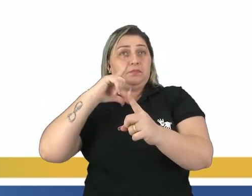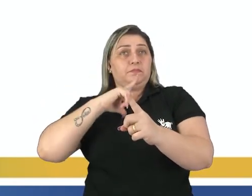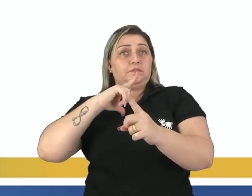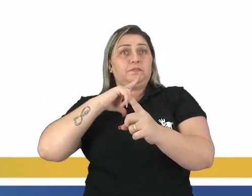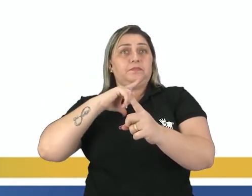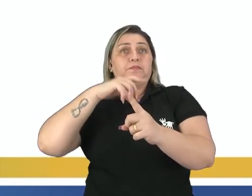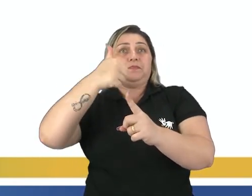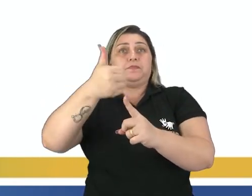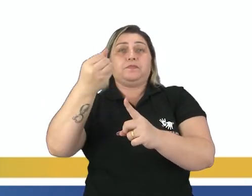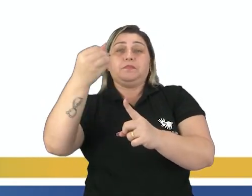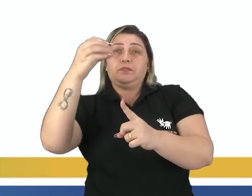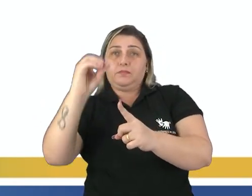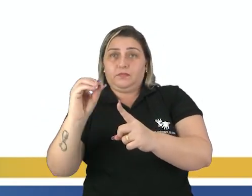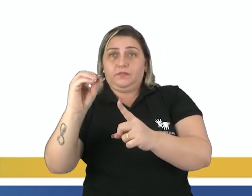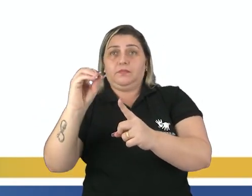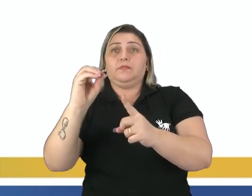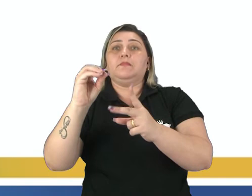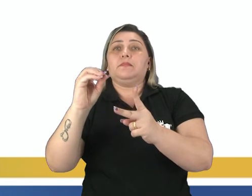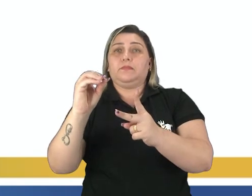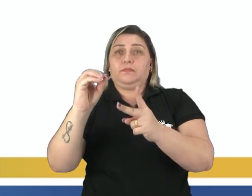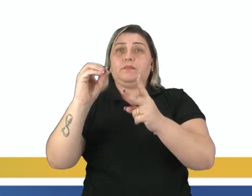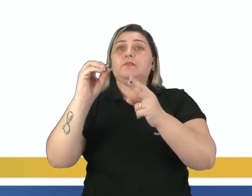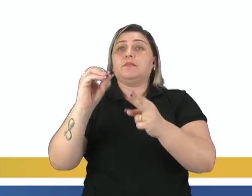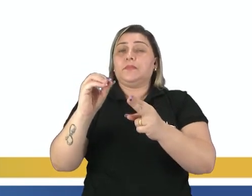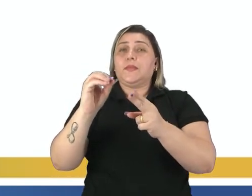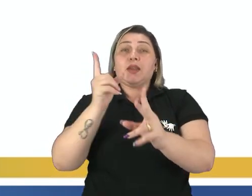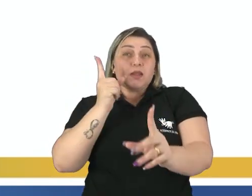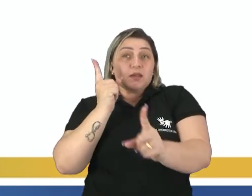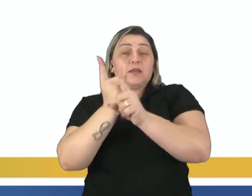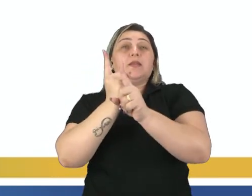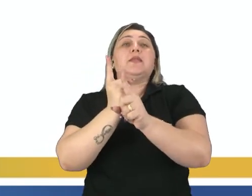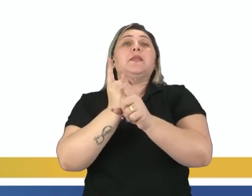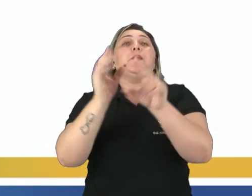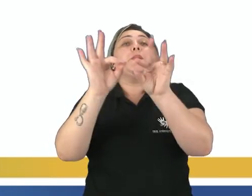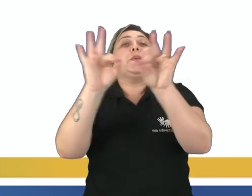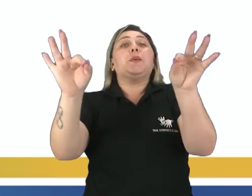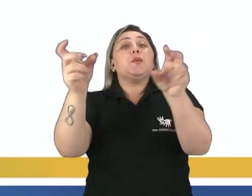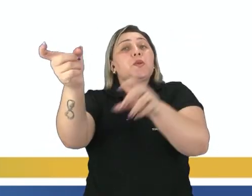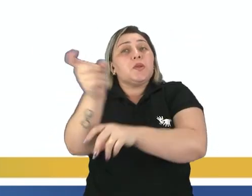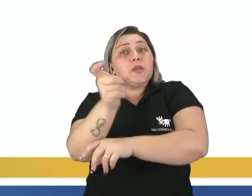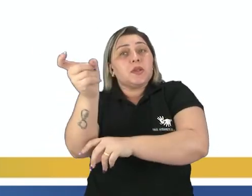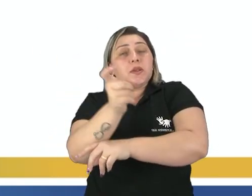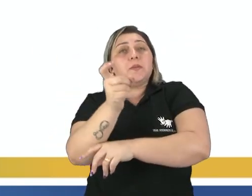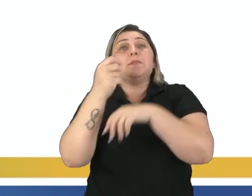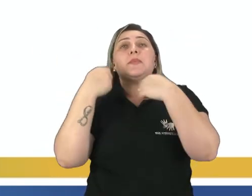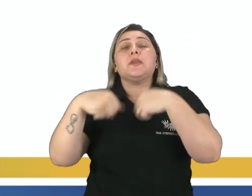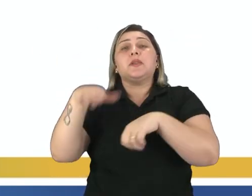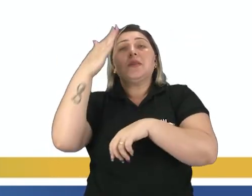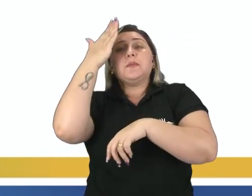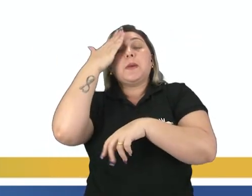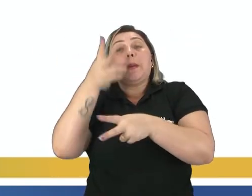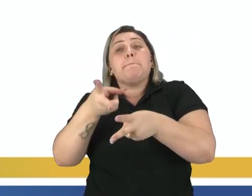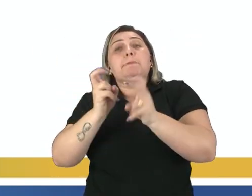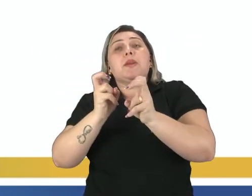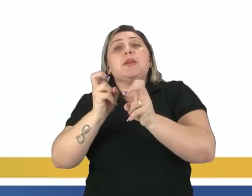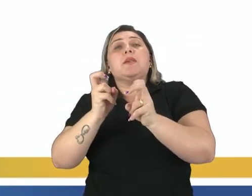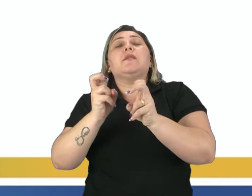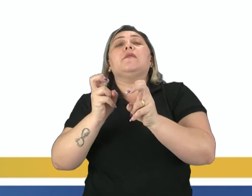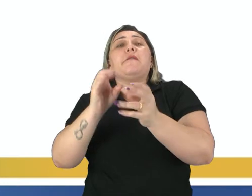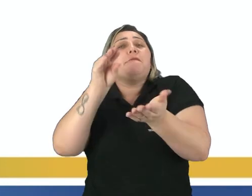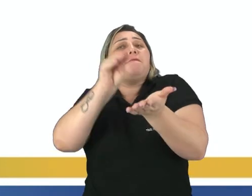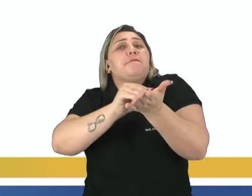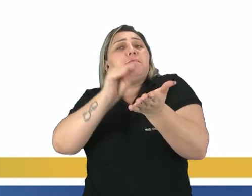temos 160. Para descobrirmos a medida x, deveremos perceber